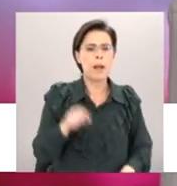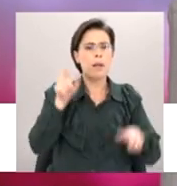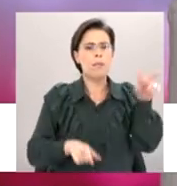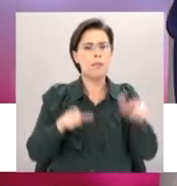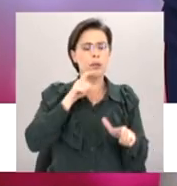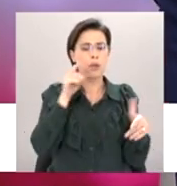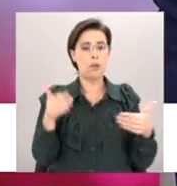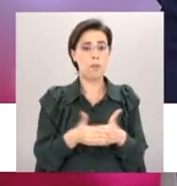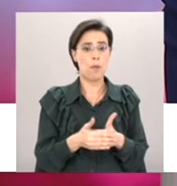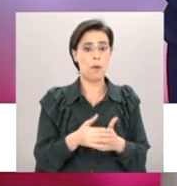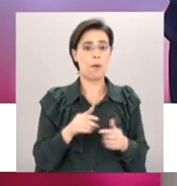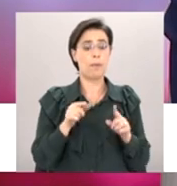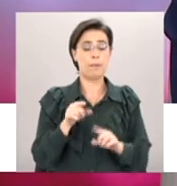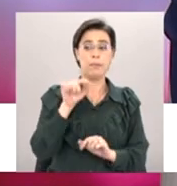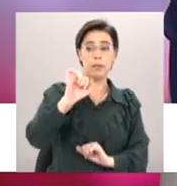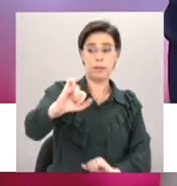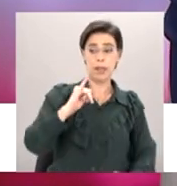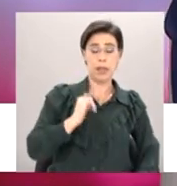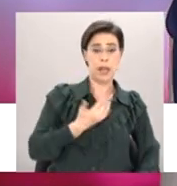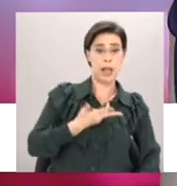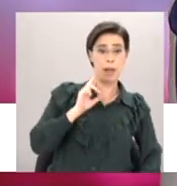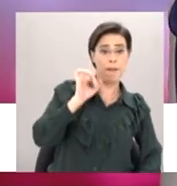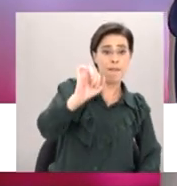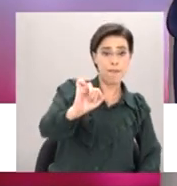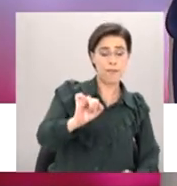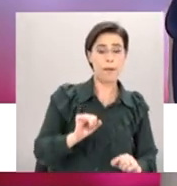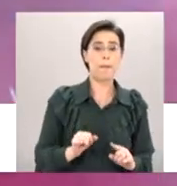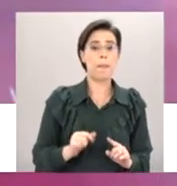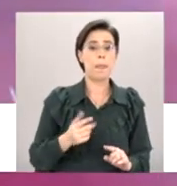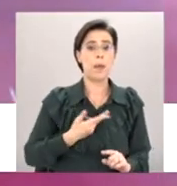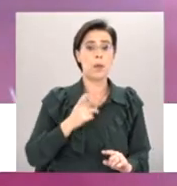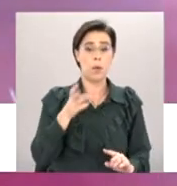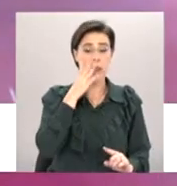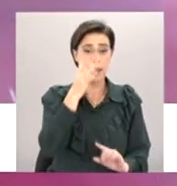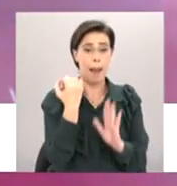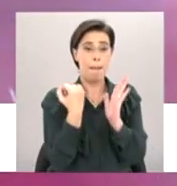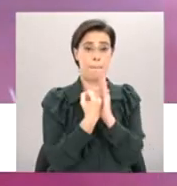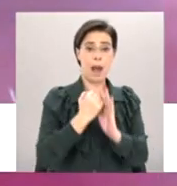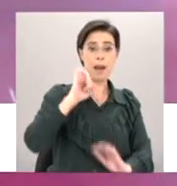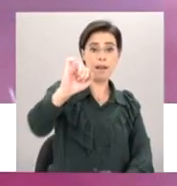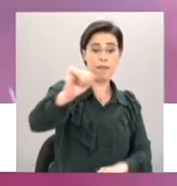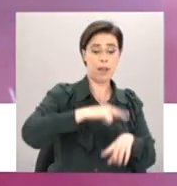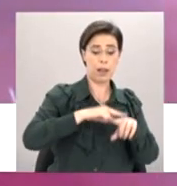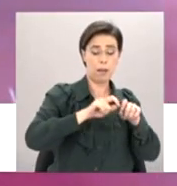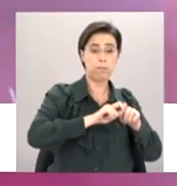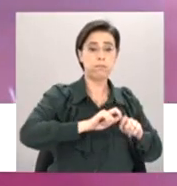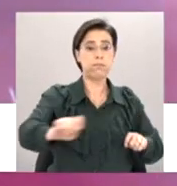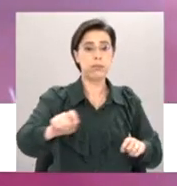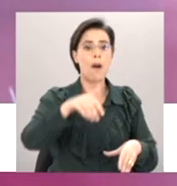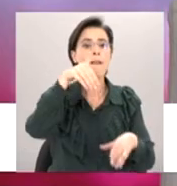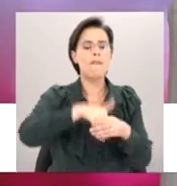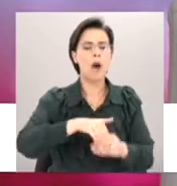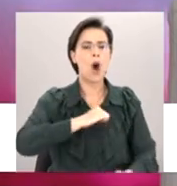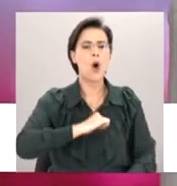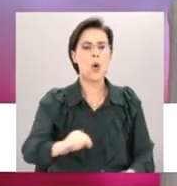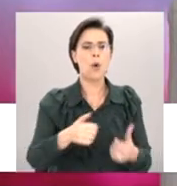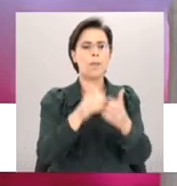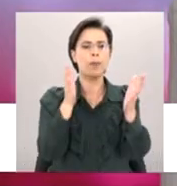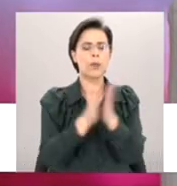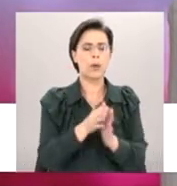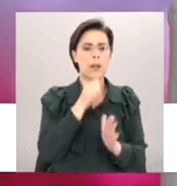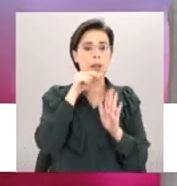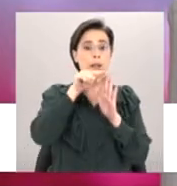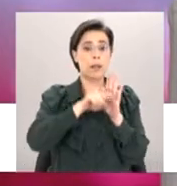e a marca da iniciativa Liberal para usar as palavras autor que também Figueiredo Neste período foi votar contra